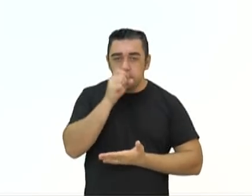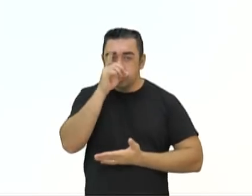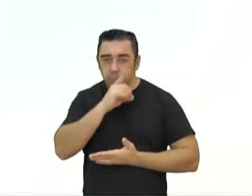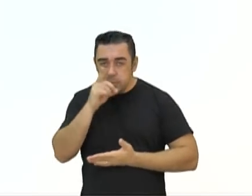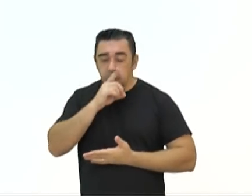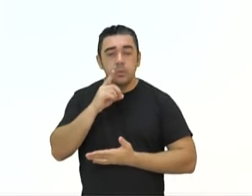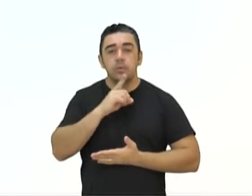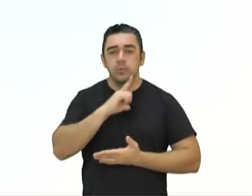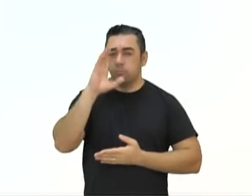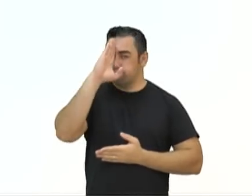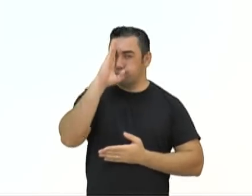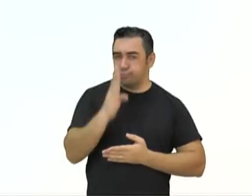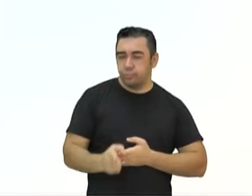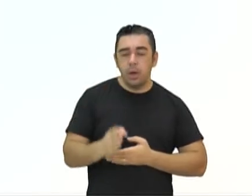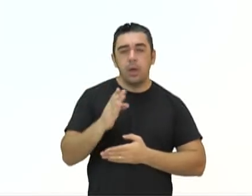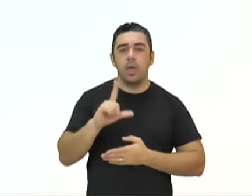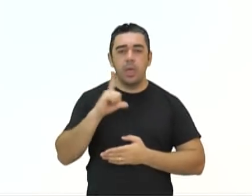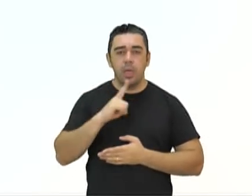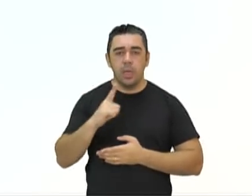competição. Mas